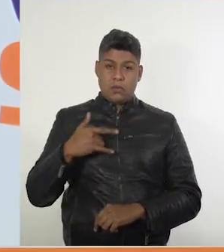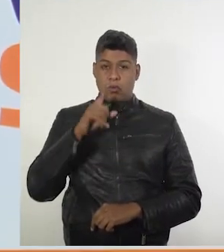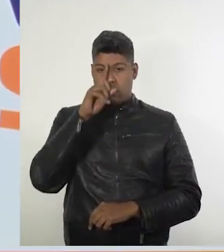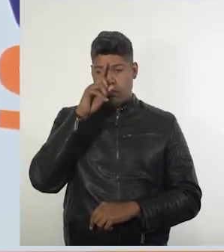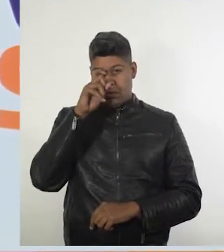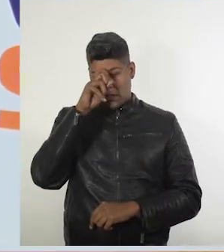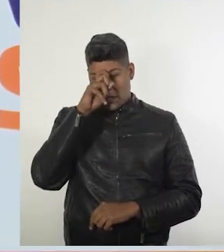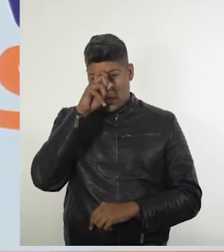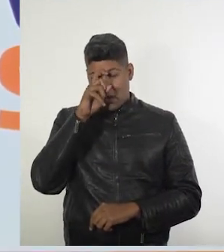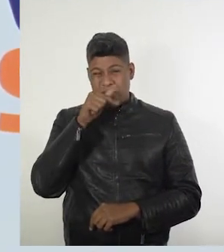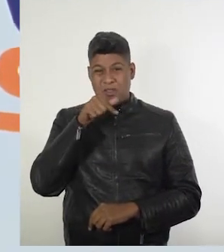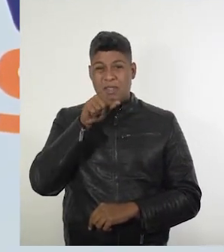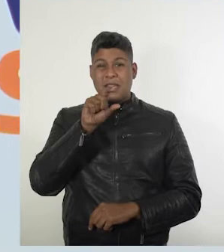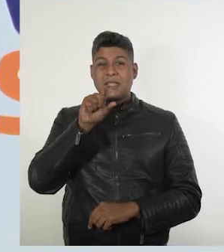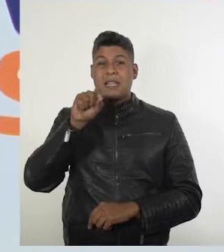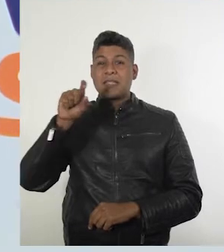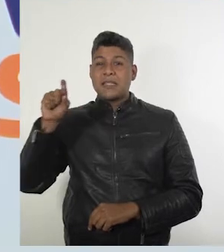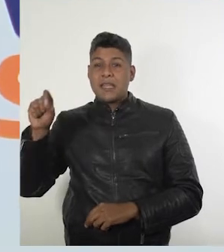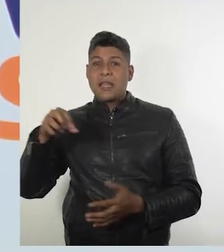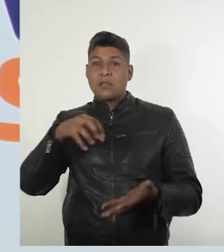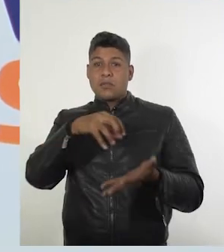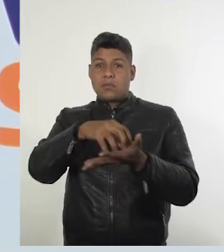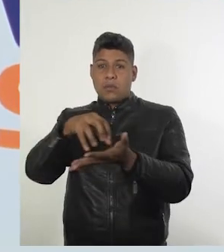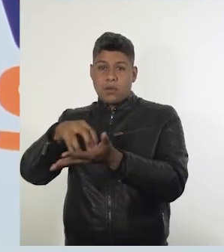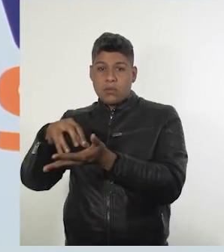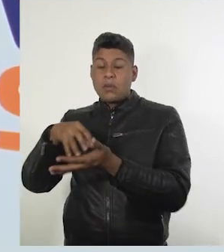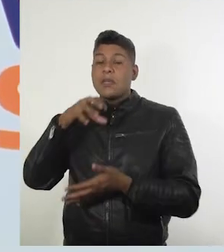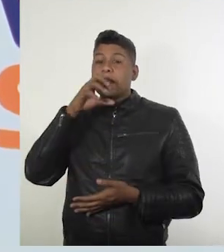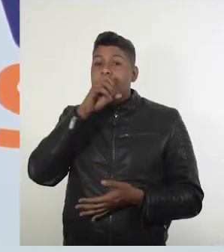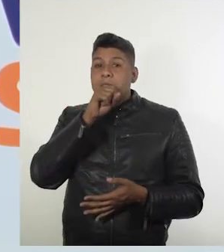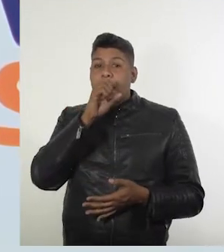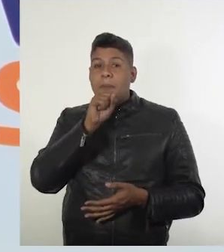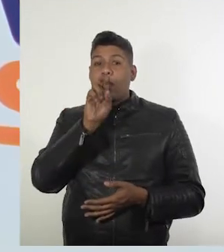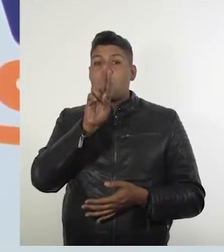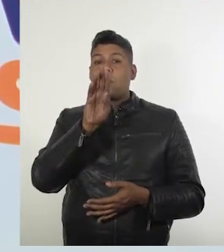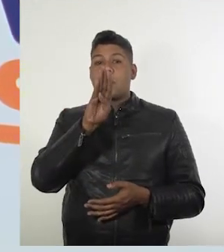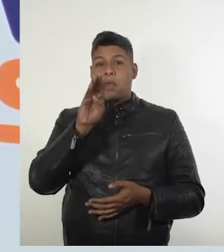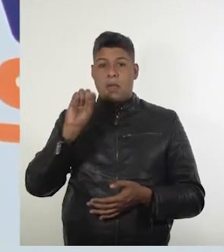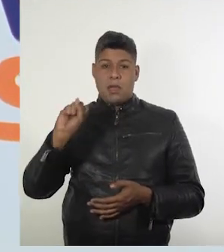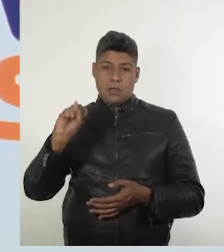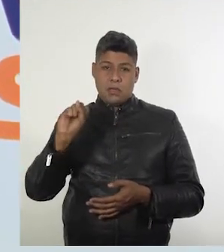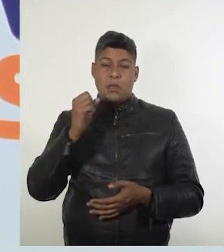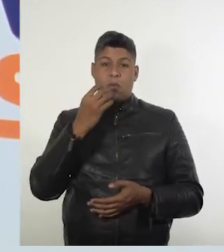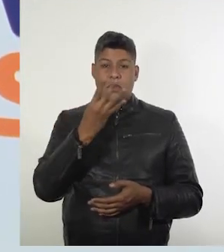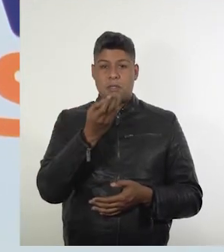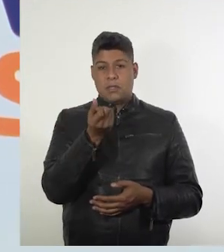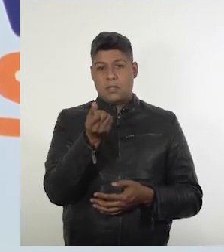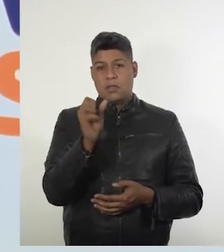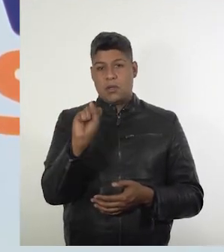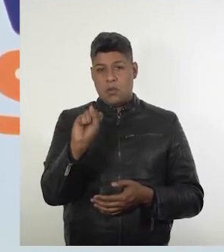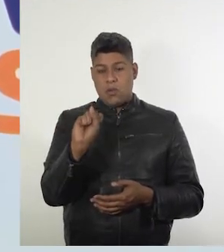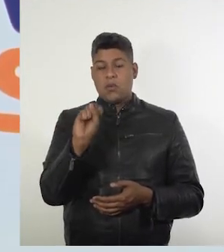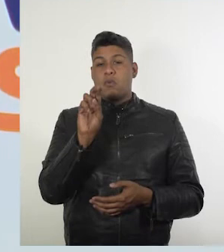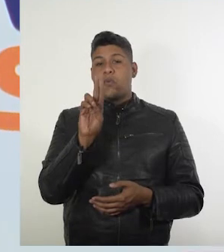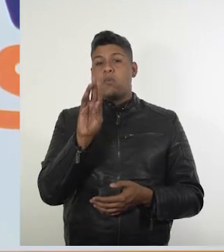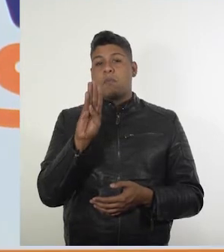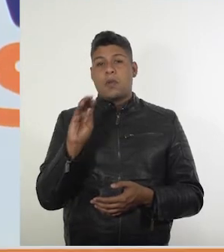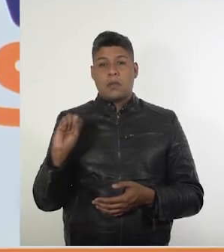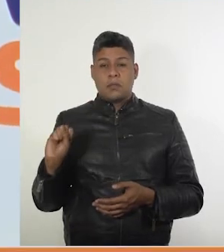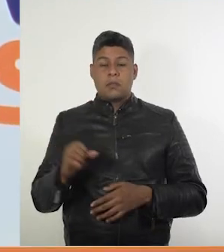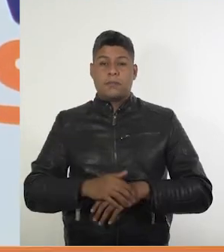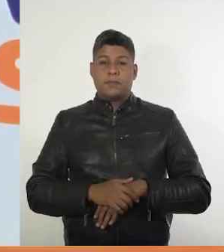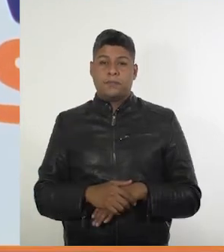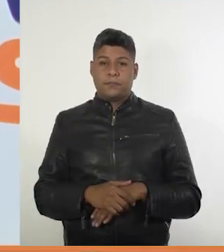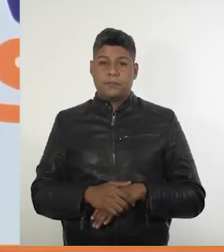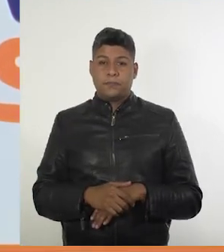700 pontos de saúde na cidade. Lembrando que sábado serão as UBS, as 468 UBSs. Mais